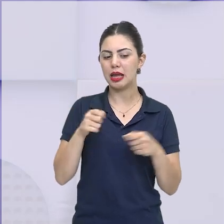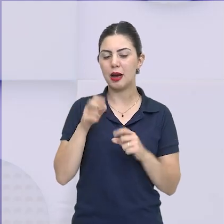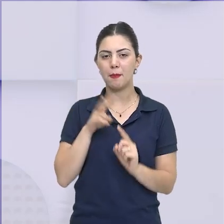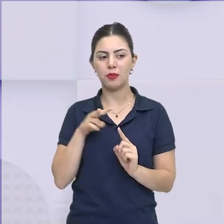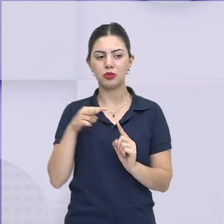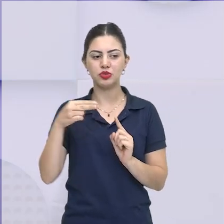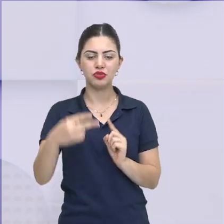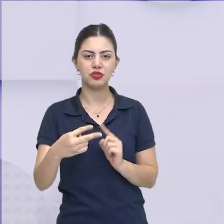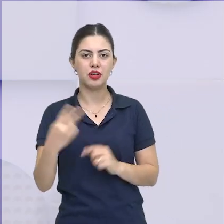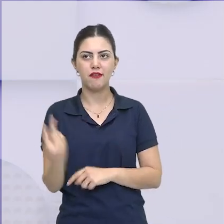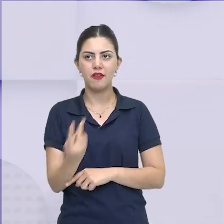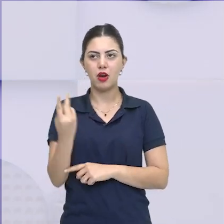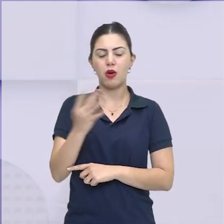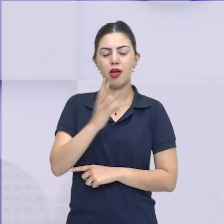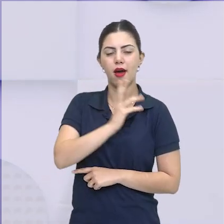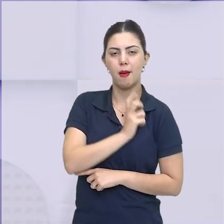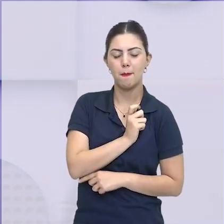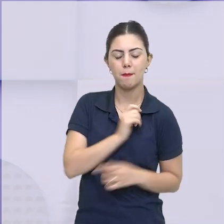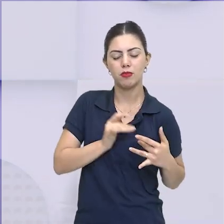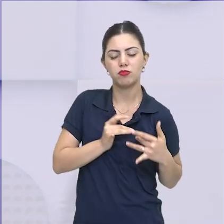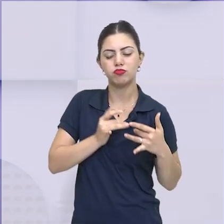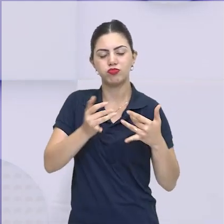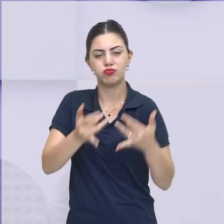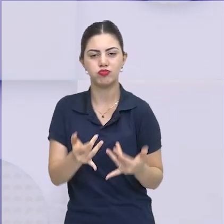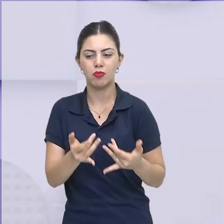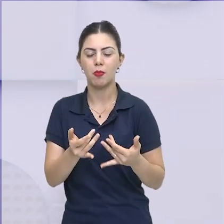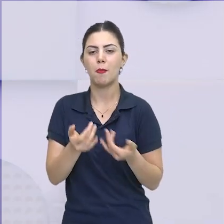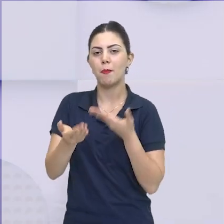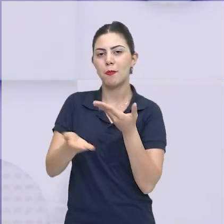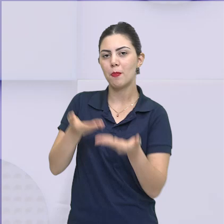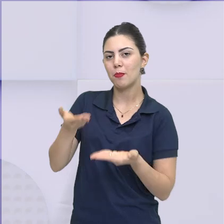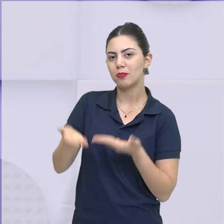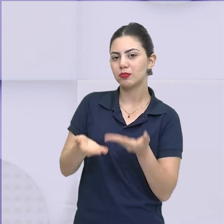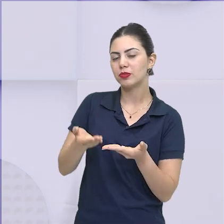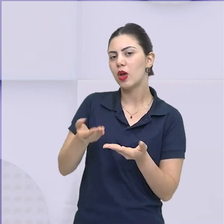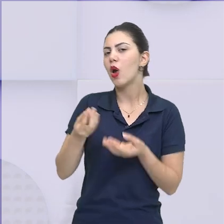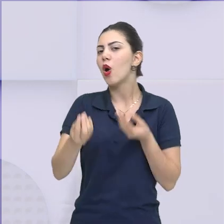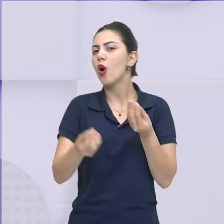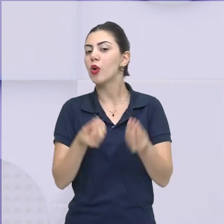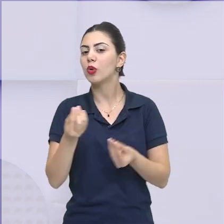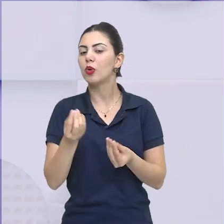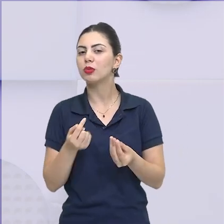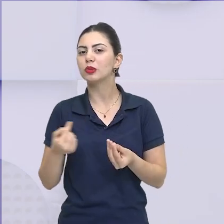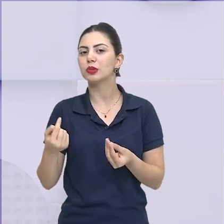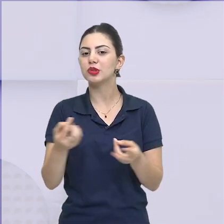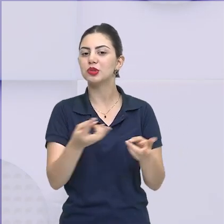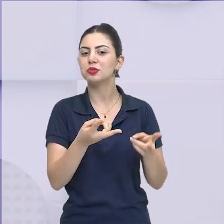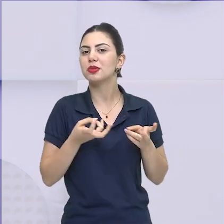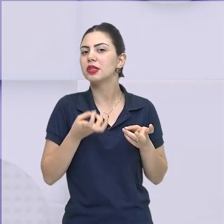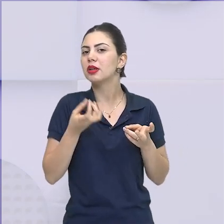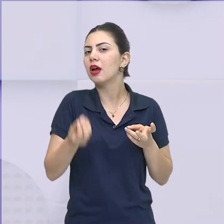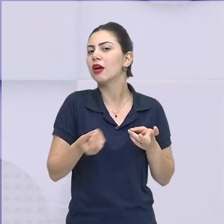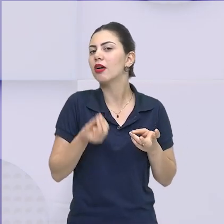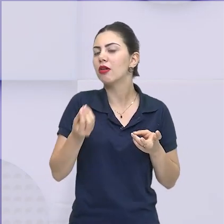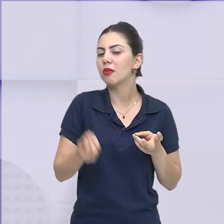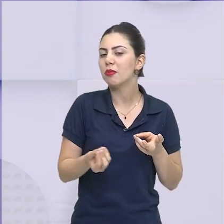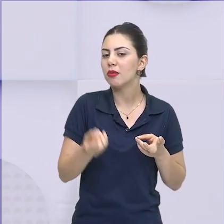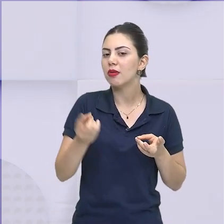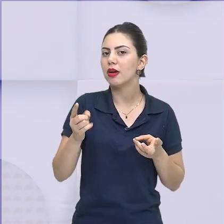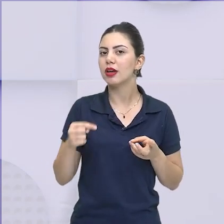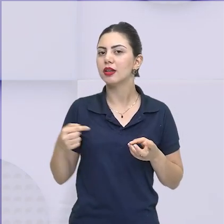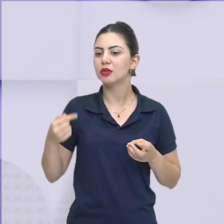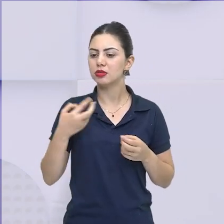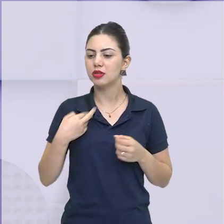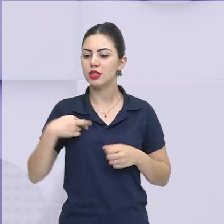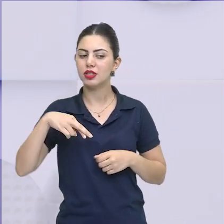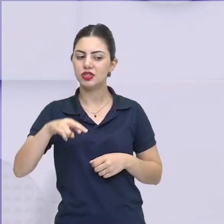como amor, solidariedade, bondade, e como que isso, de certa forma, a gente observa como coisas em comum